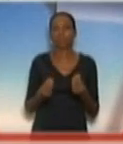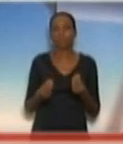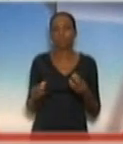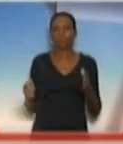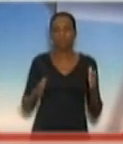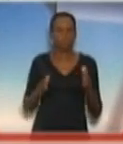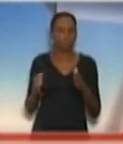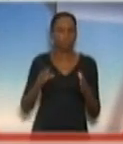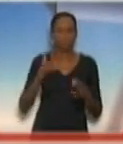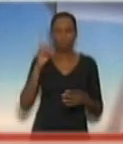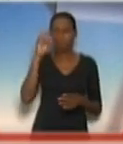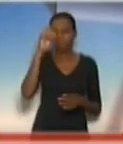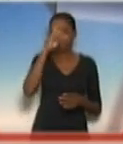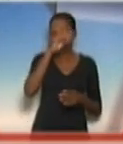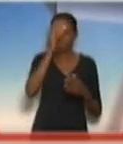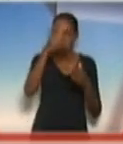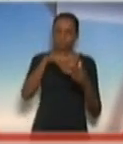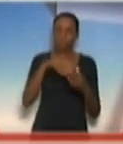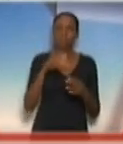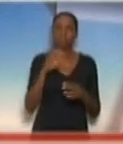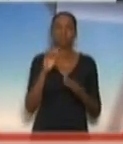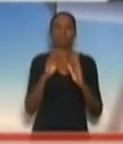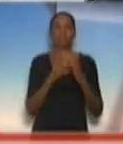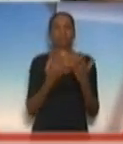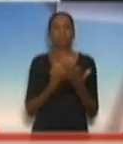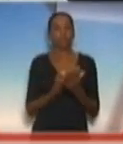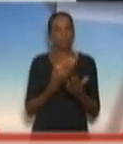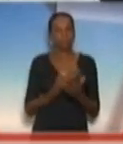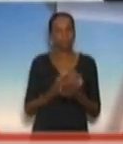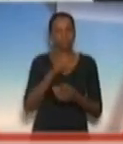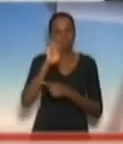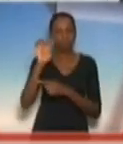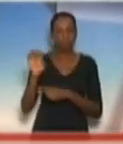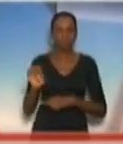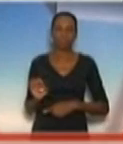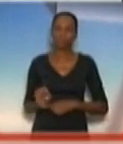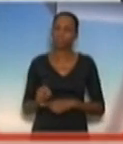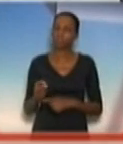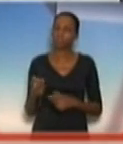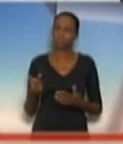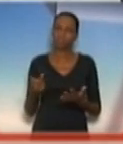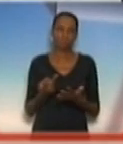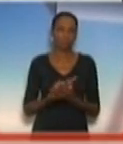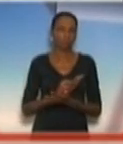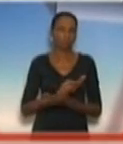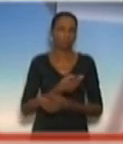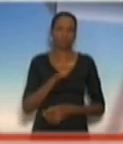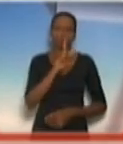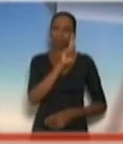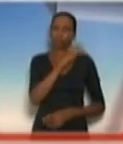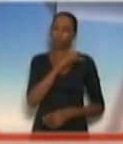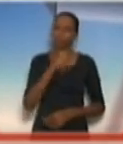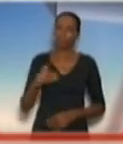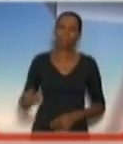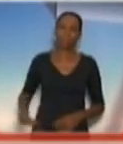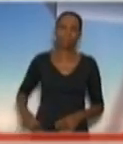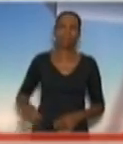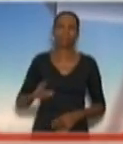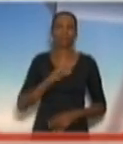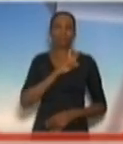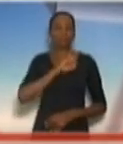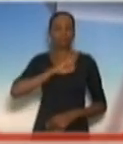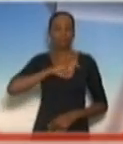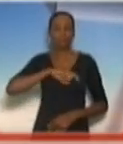de calamidade pública nas escolas estaduais. E olha, é uma afronta isso que o governo está fazendo com os